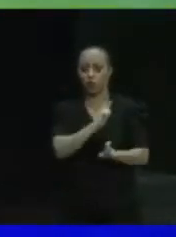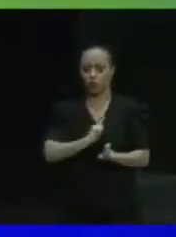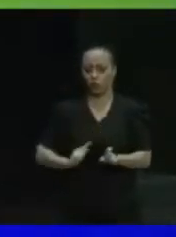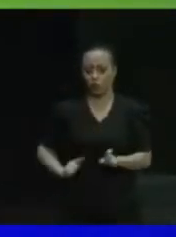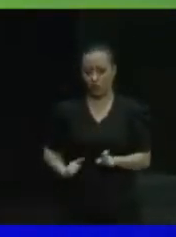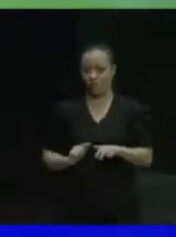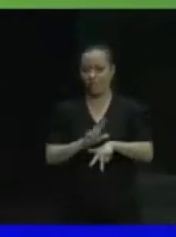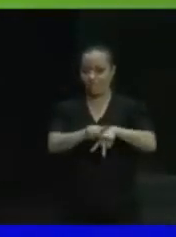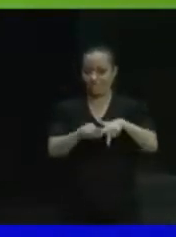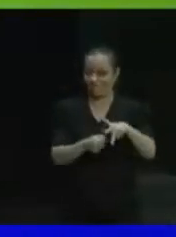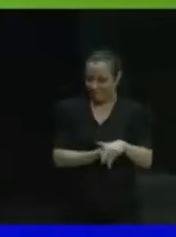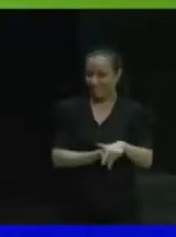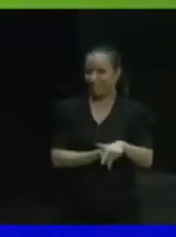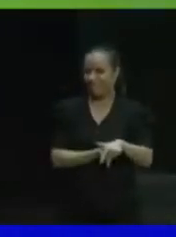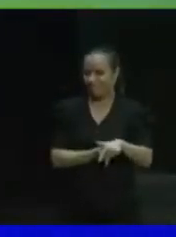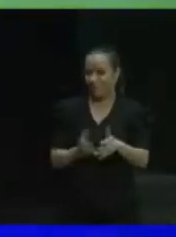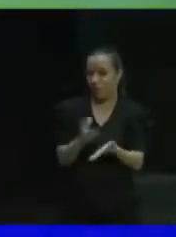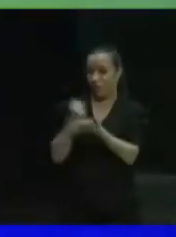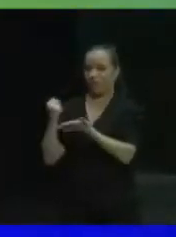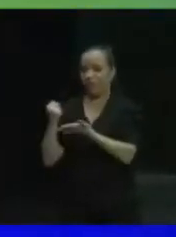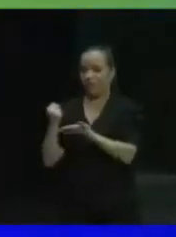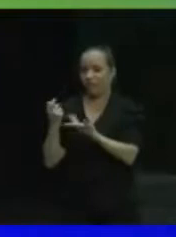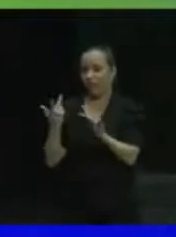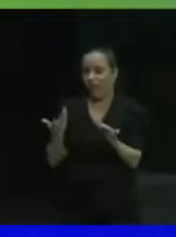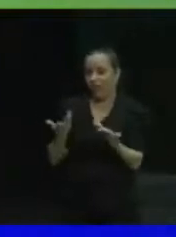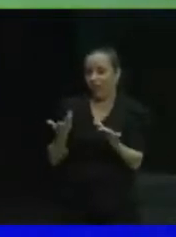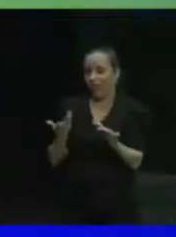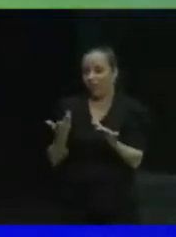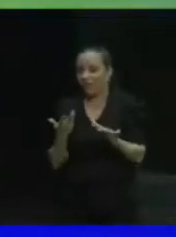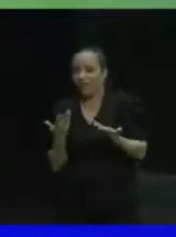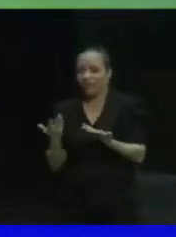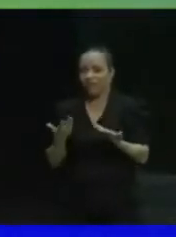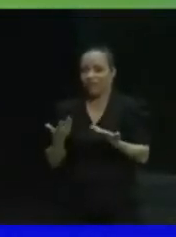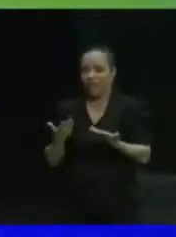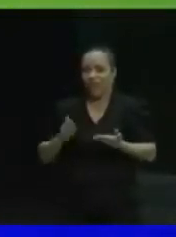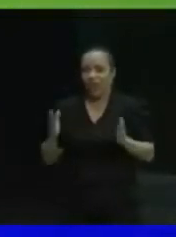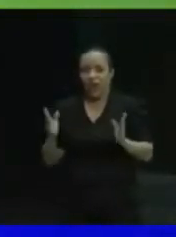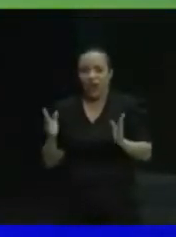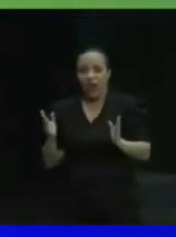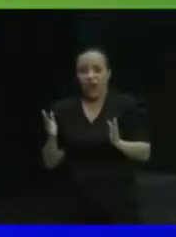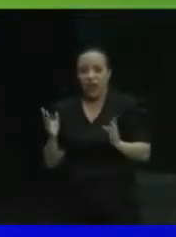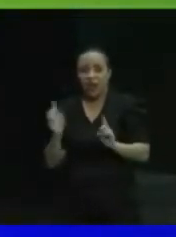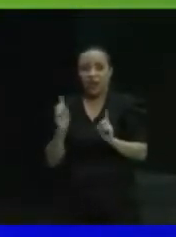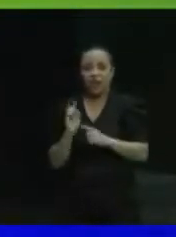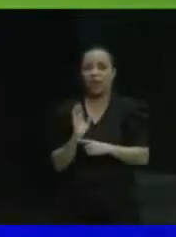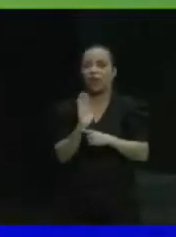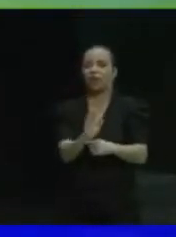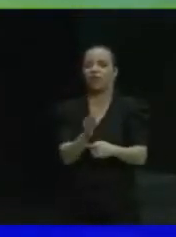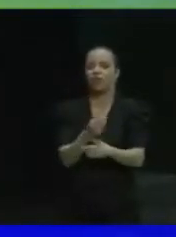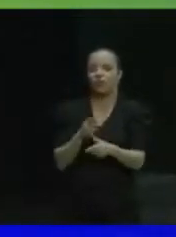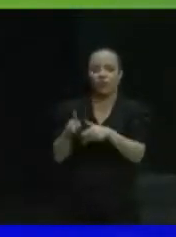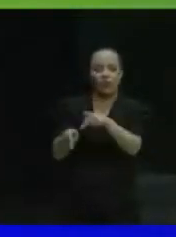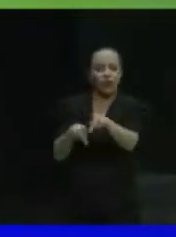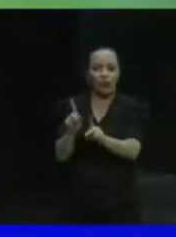foram capturadas. Elas passaram a servir a si mesmas e já não servem o povo.